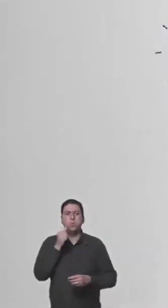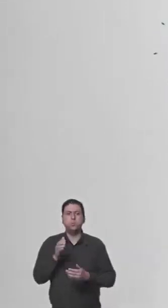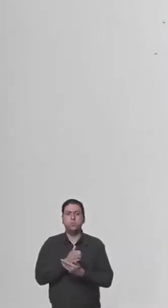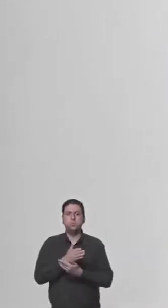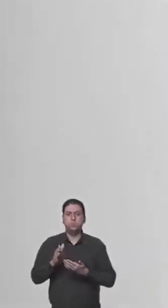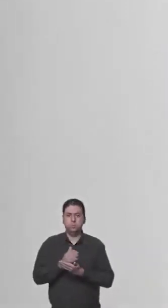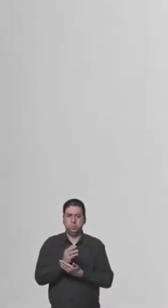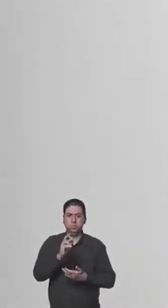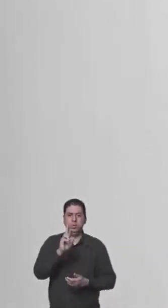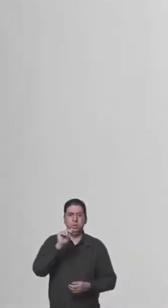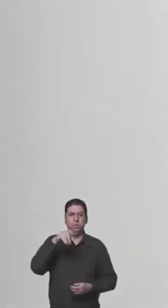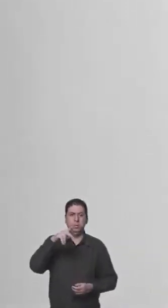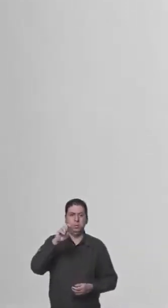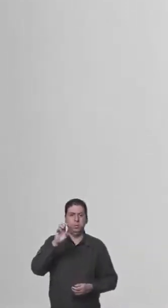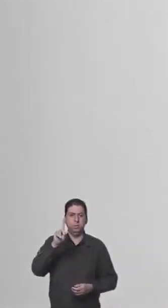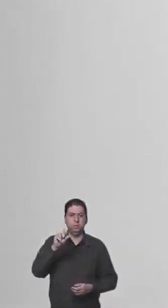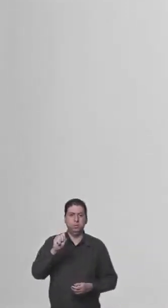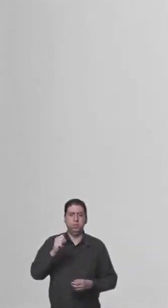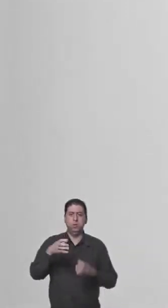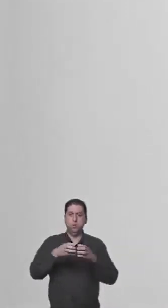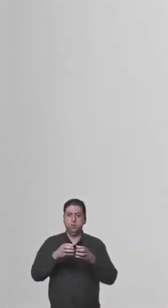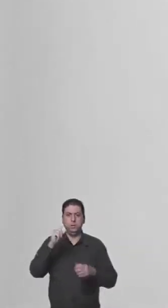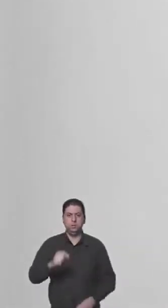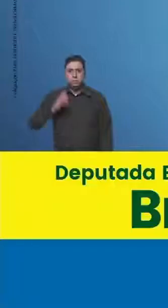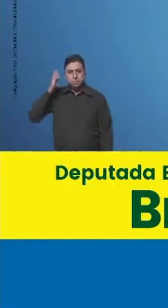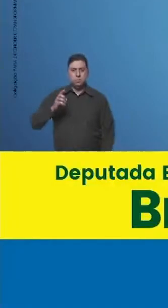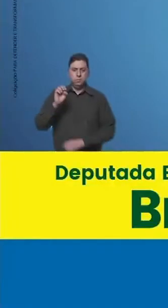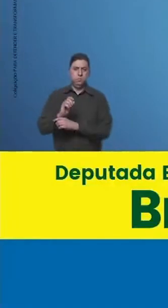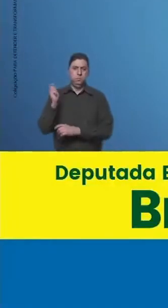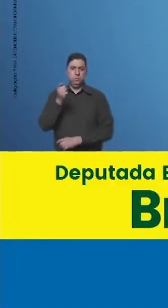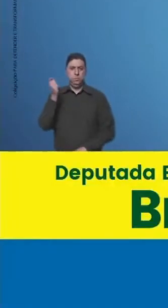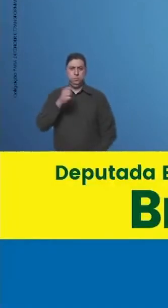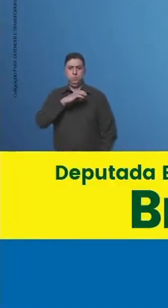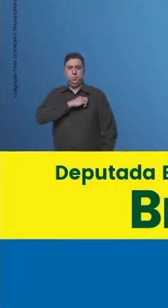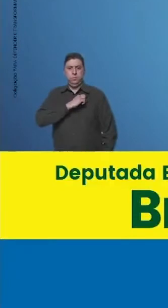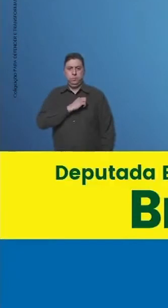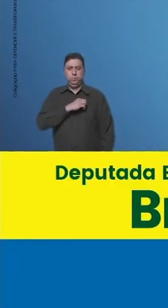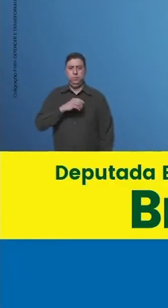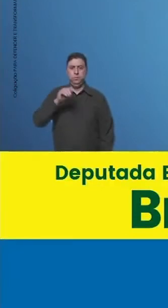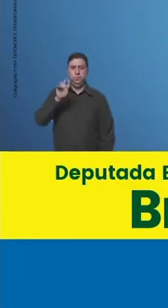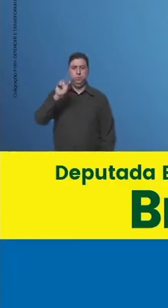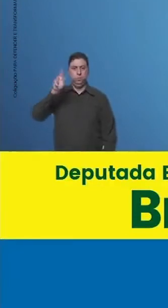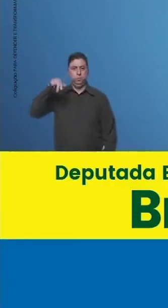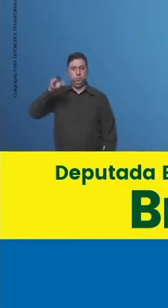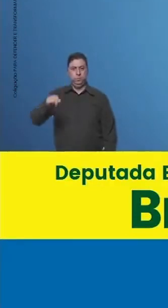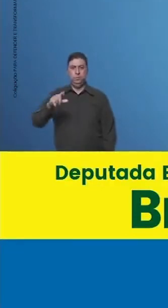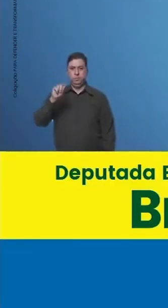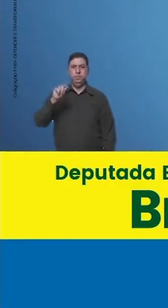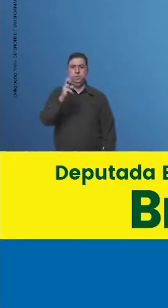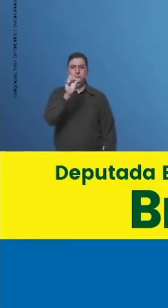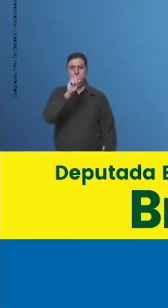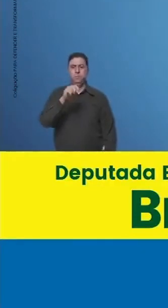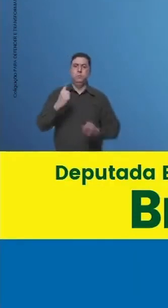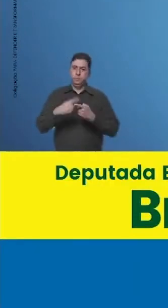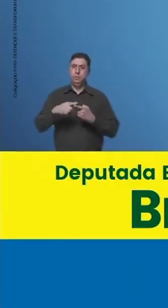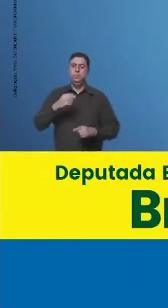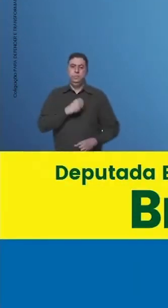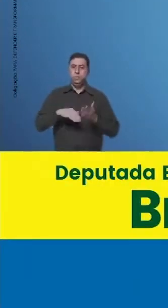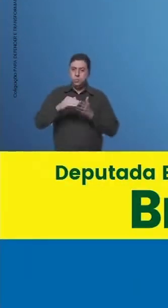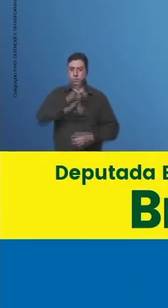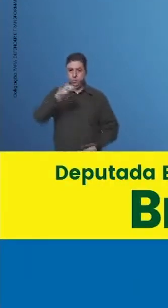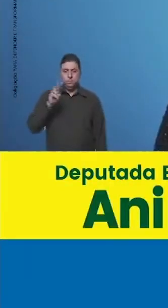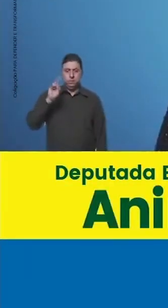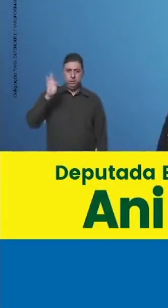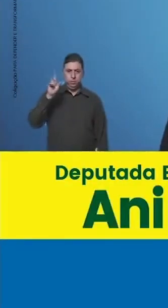deputados estaduais do Republicanos. Para deputado estadual, vote Bruna Molls, número 10510, porque toda a